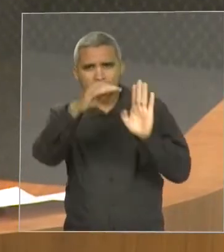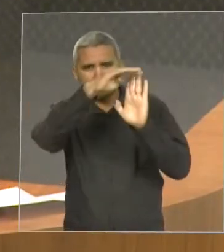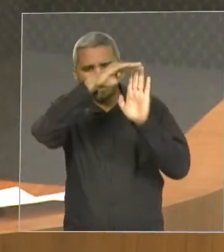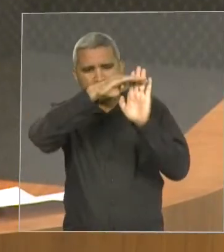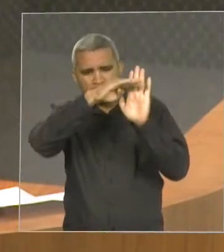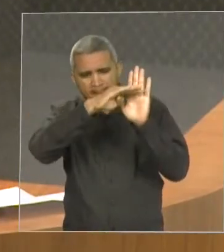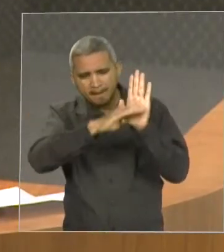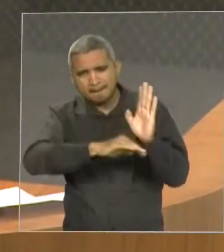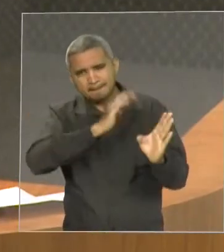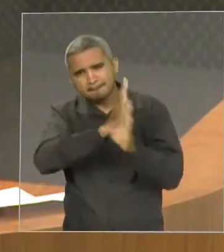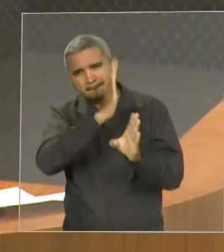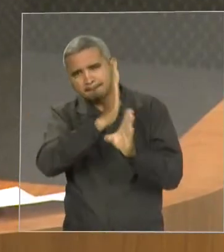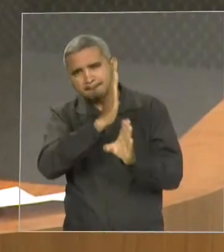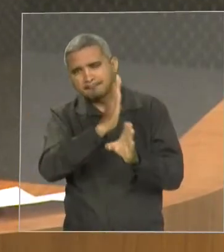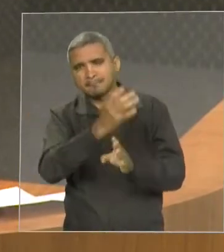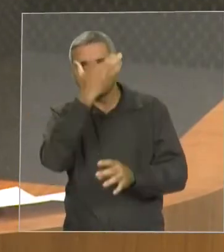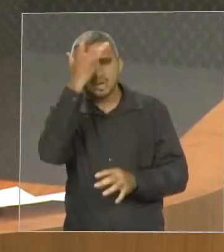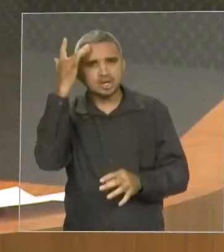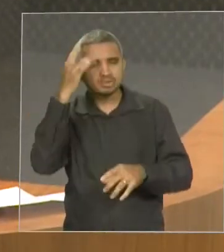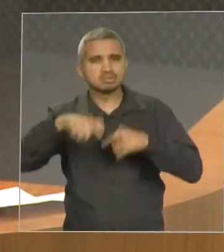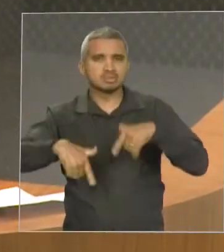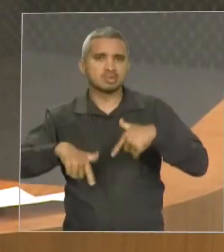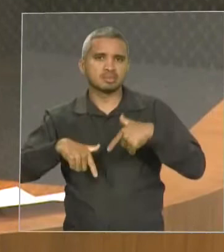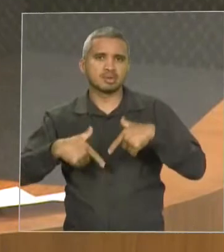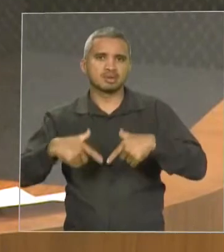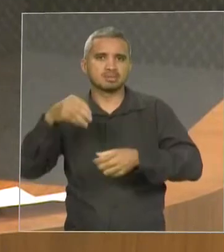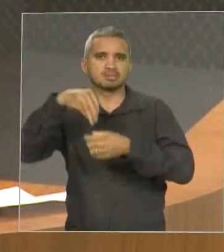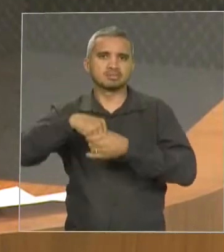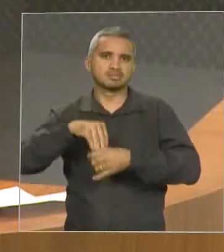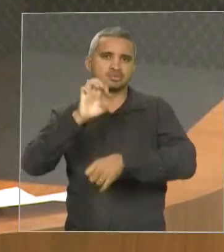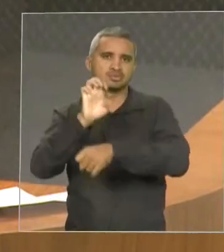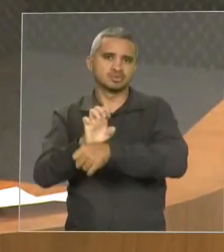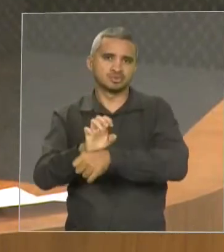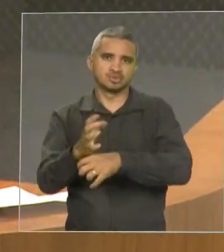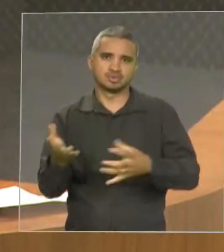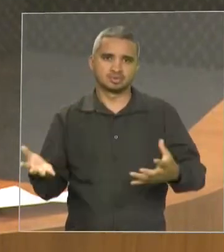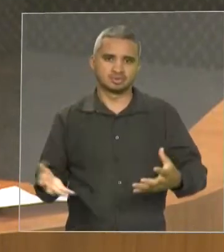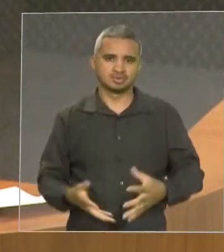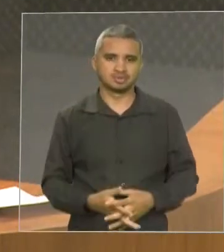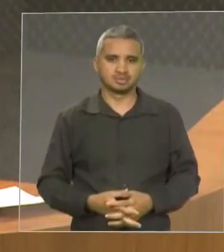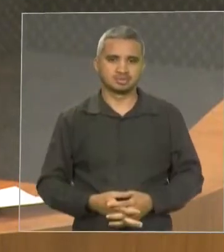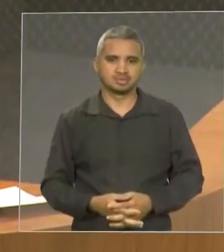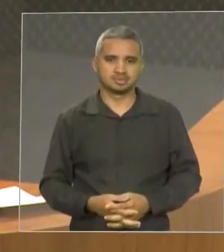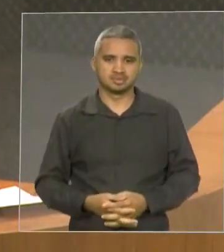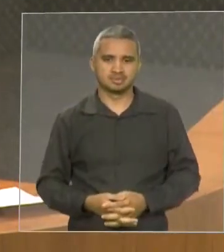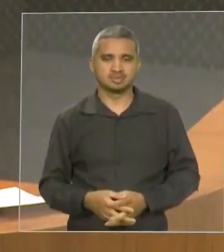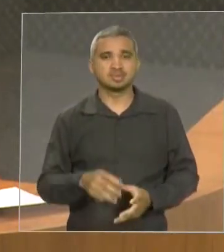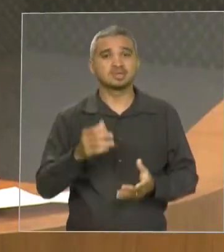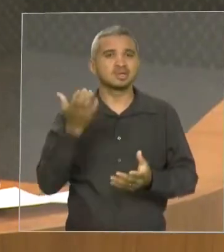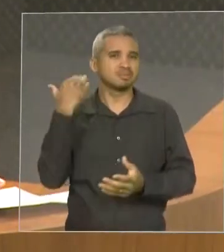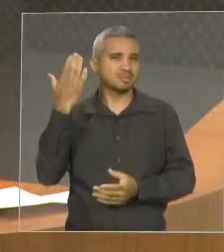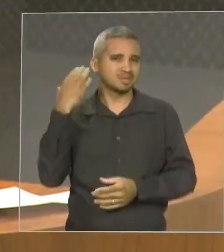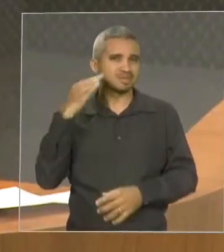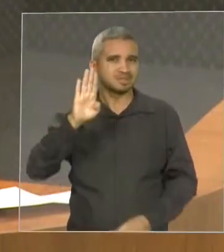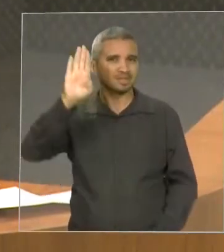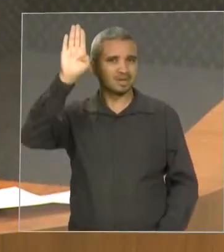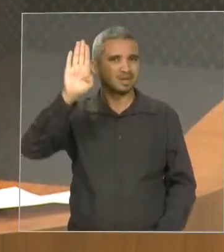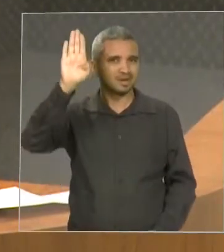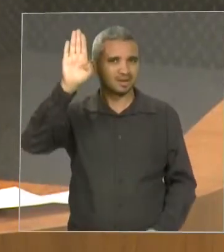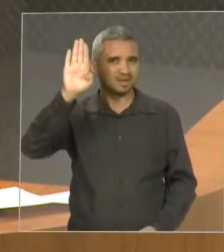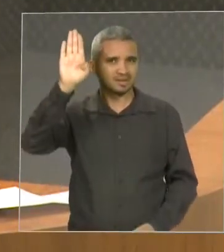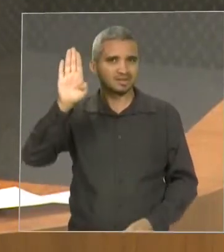acontecendo. Esse aparelhamento no governo é uma troca desde a eleição, ou seja, você